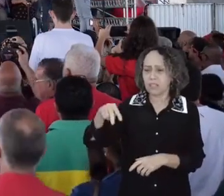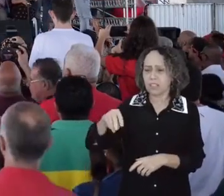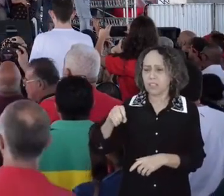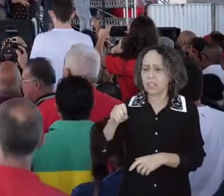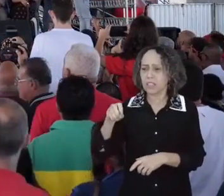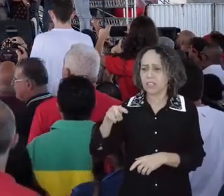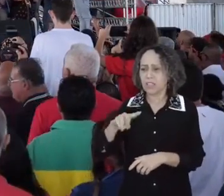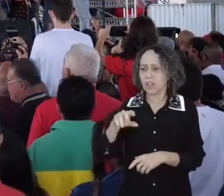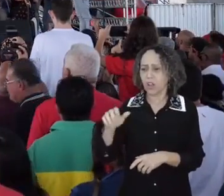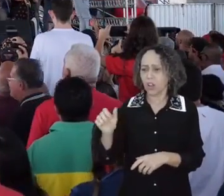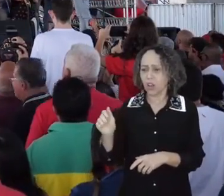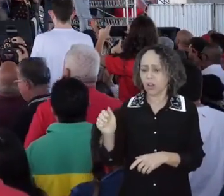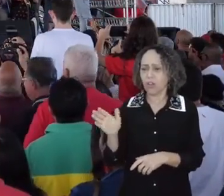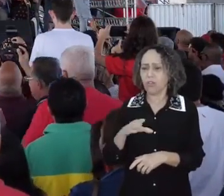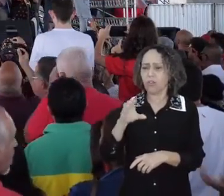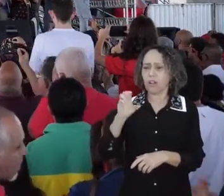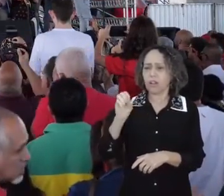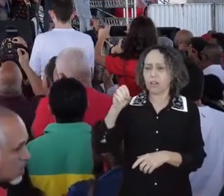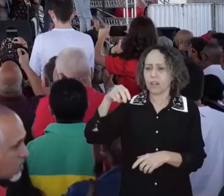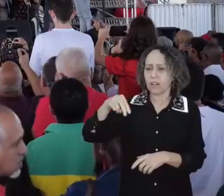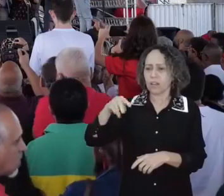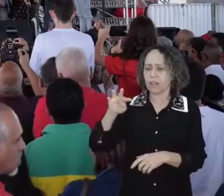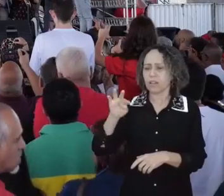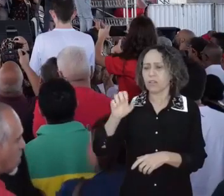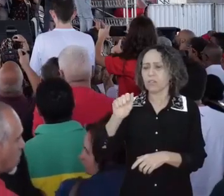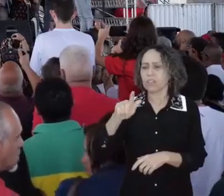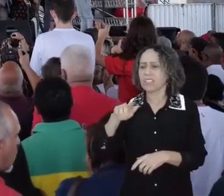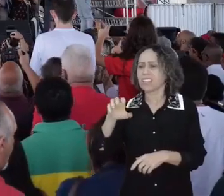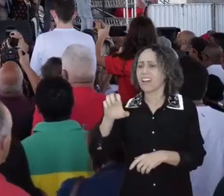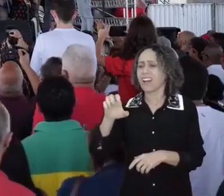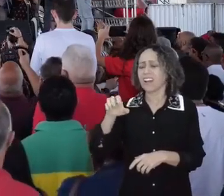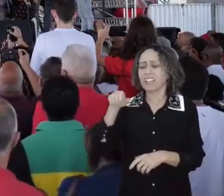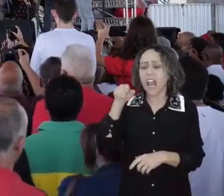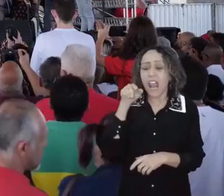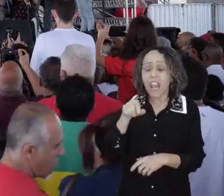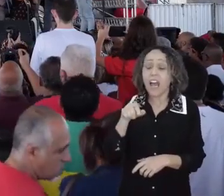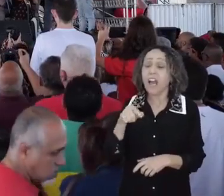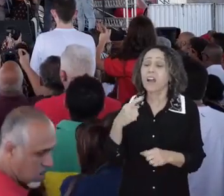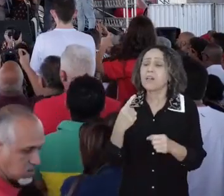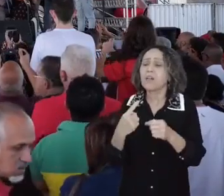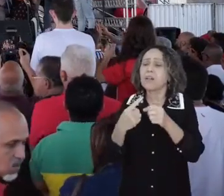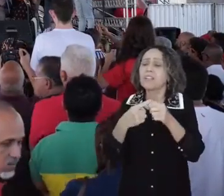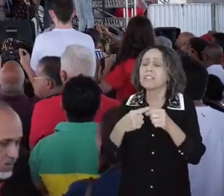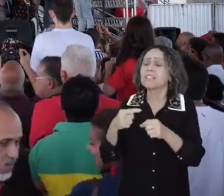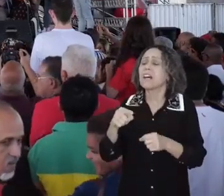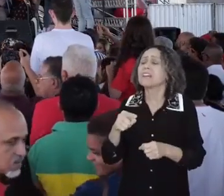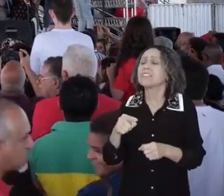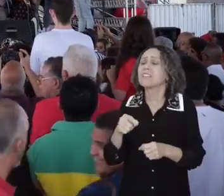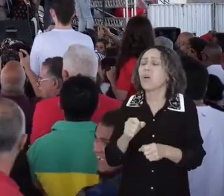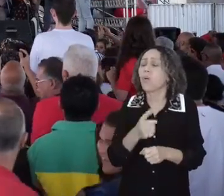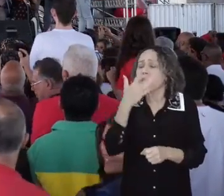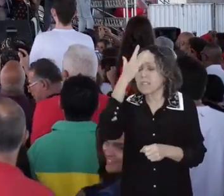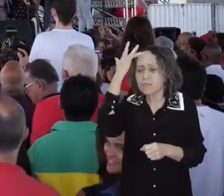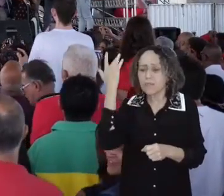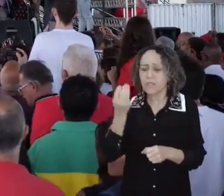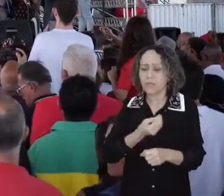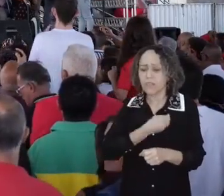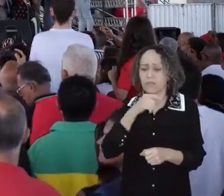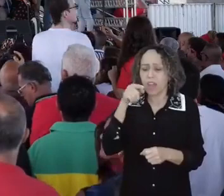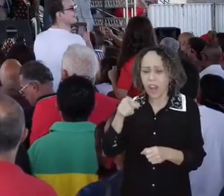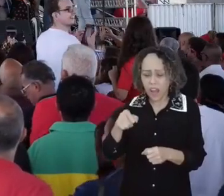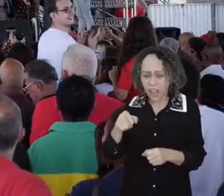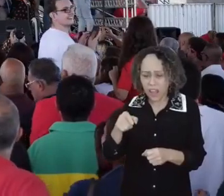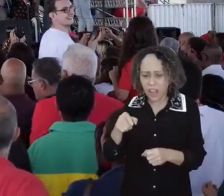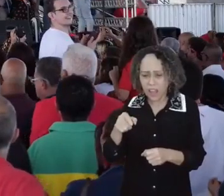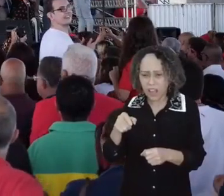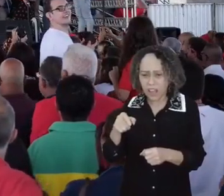eu observei uma cena que era o seguinte: as crianças indo para a escola com um